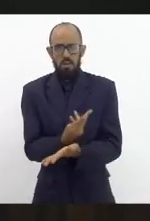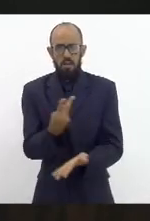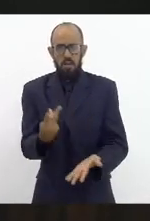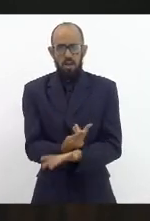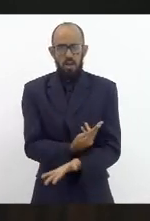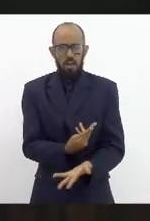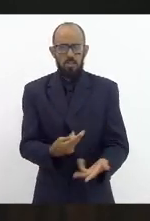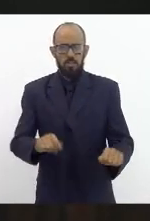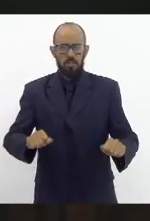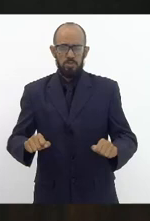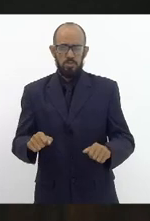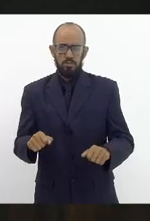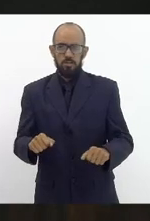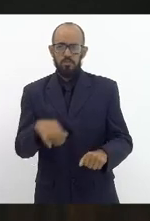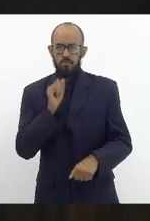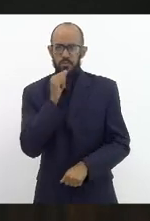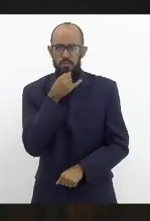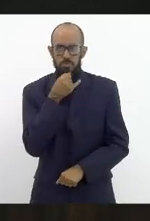infelizmente